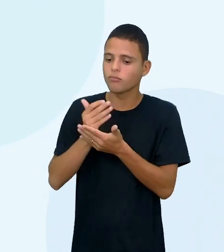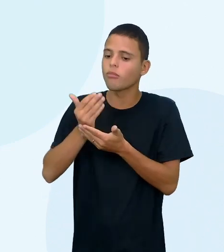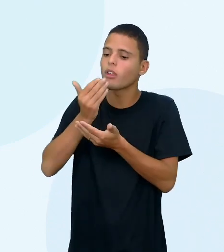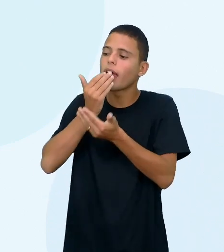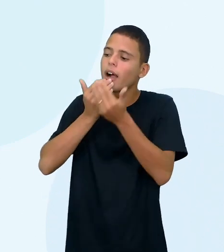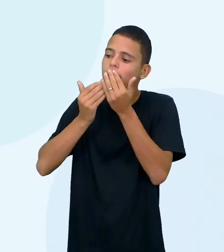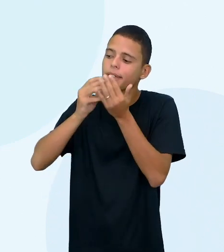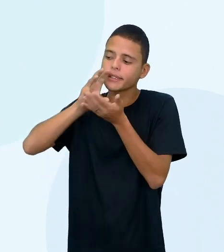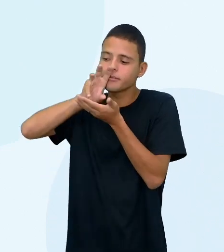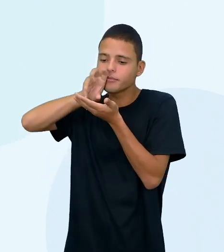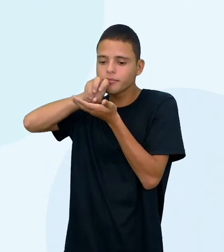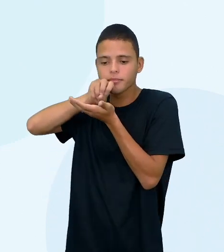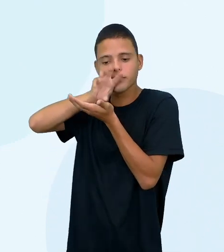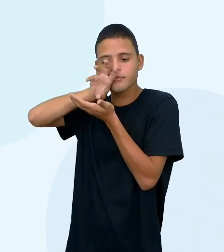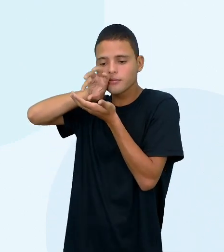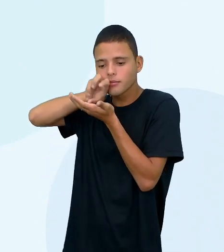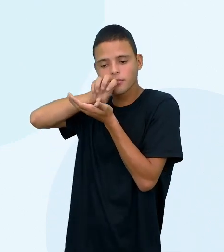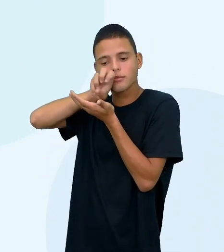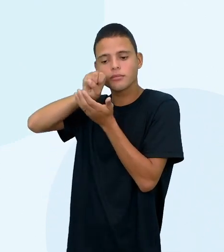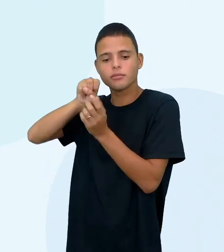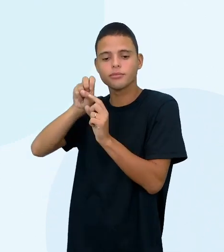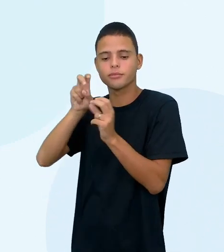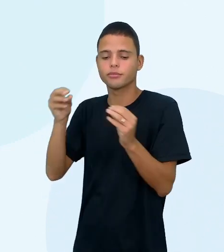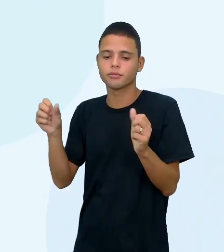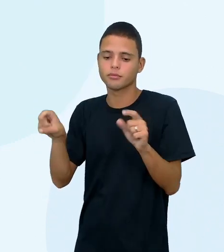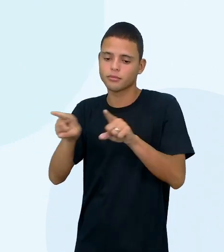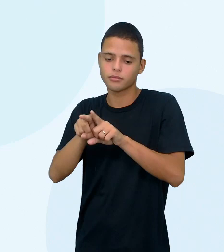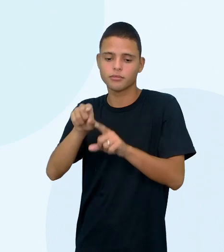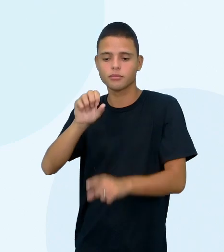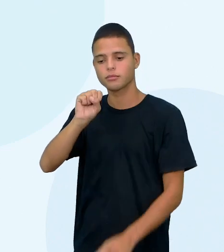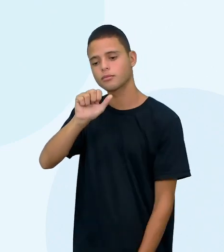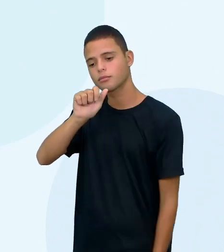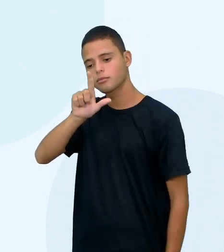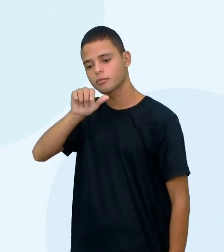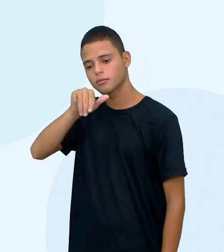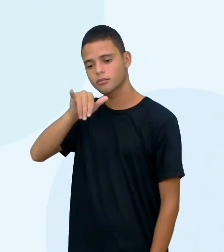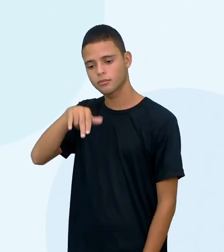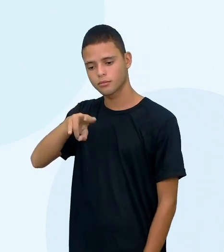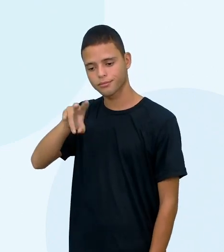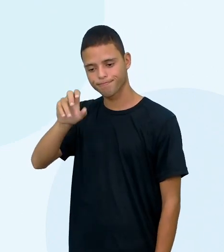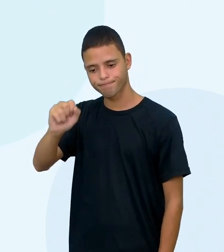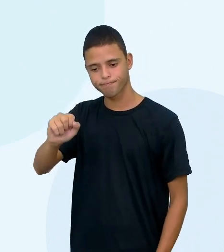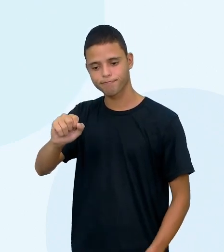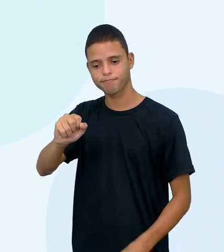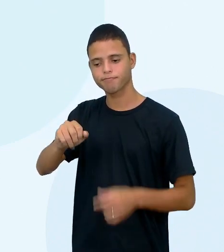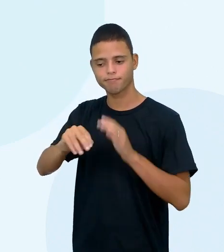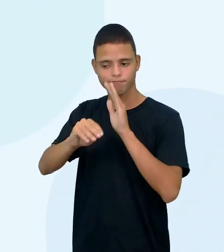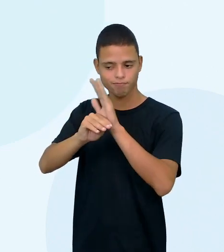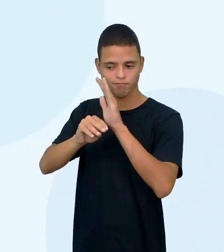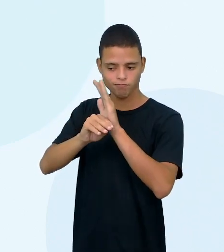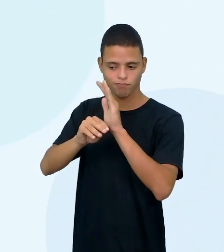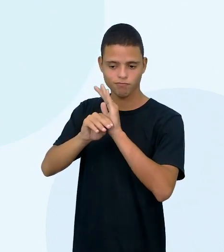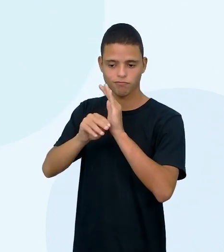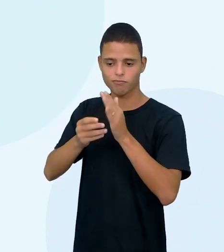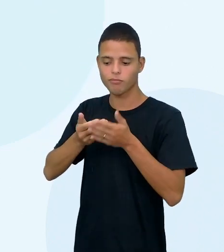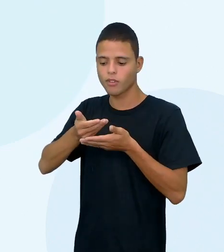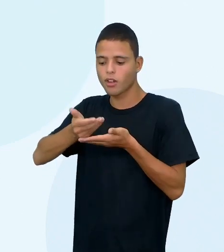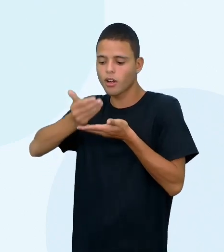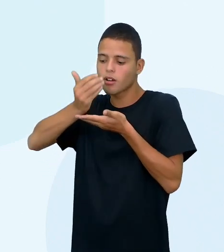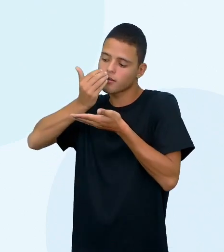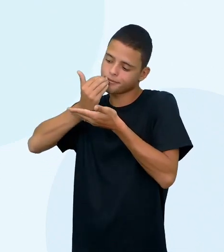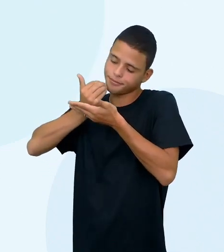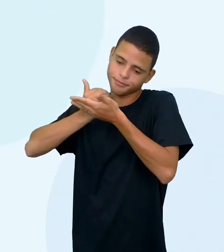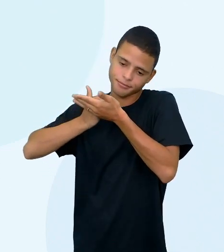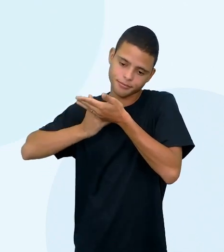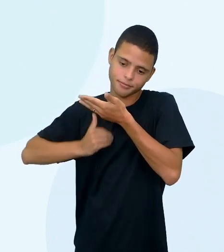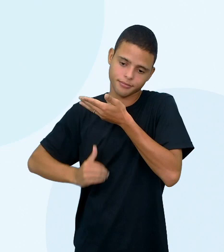nossa boca, juntamente com a saliva, e aí a língua, ela vai auxiliar na condução do alimento